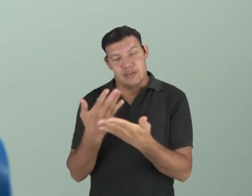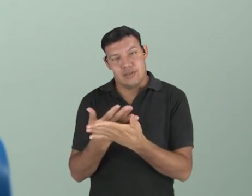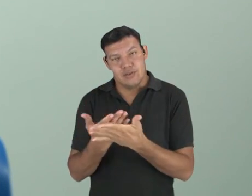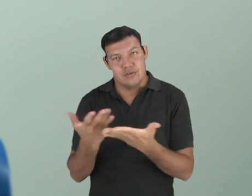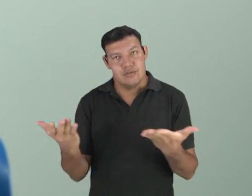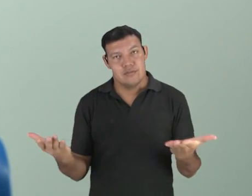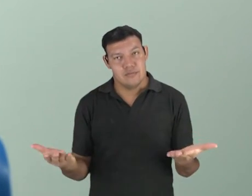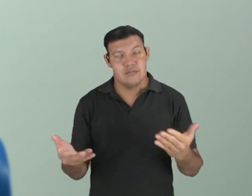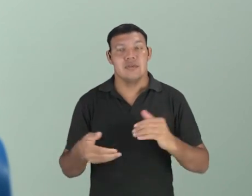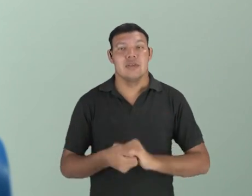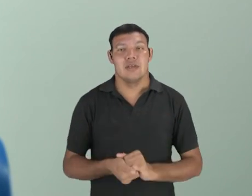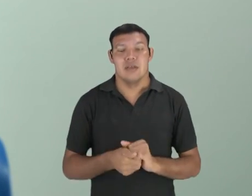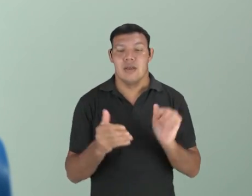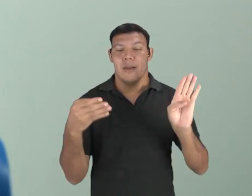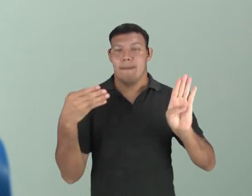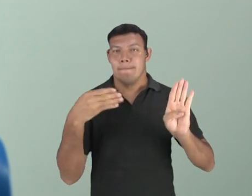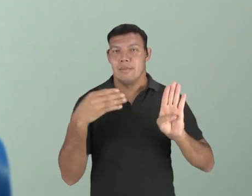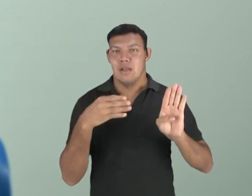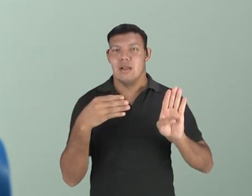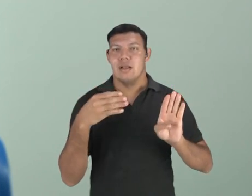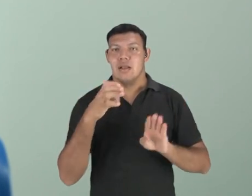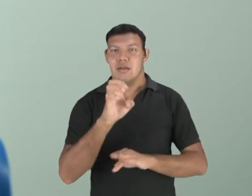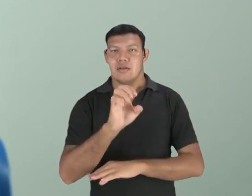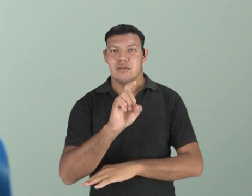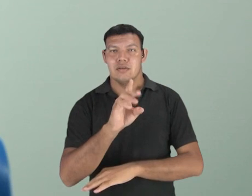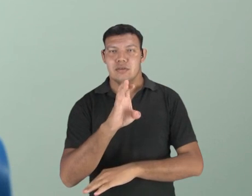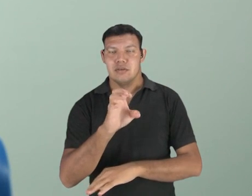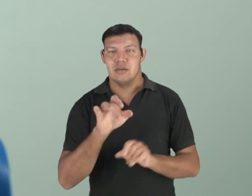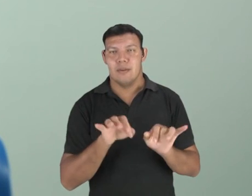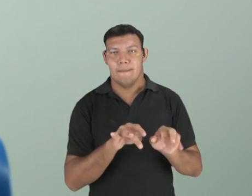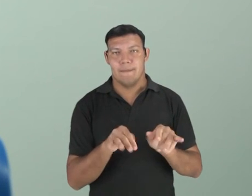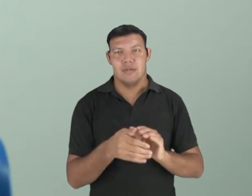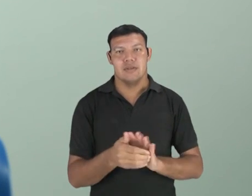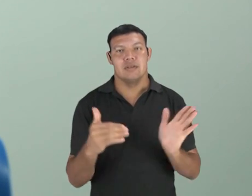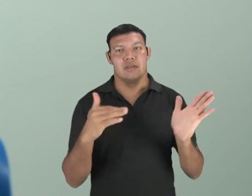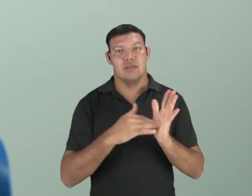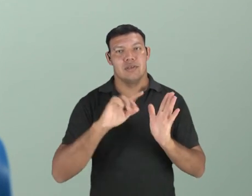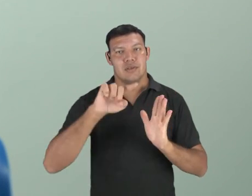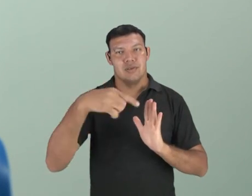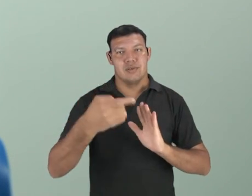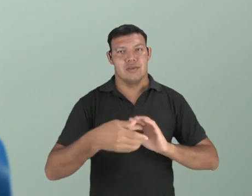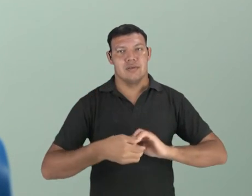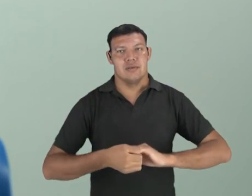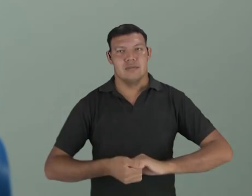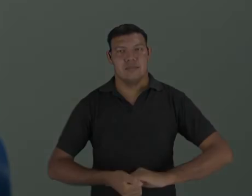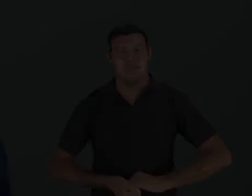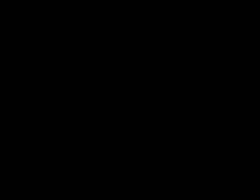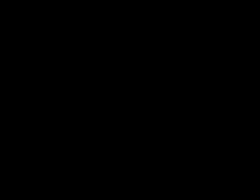hoje. Vocês podem acessá-la mais vezes lá na plataforma Eduque e até a próxima aula.